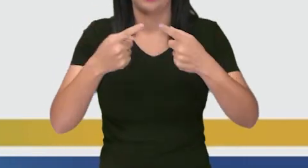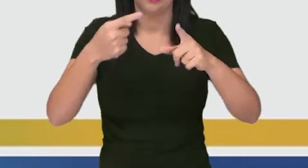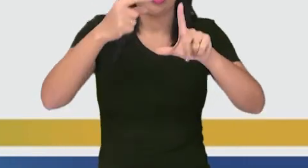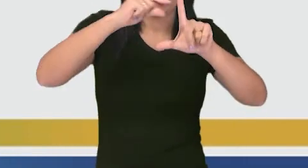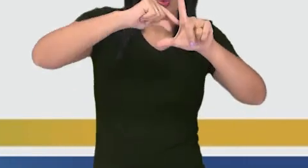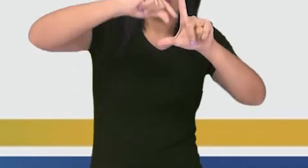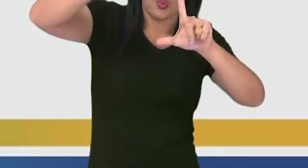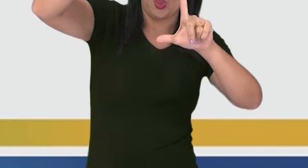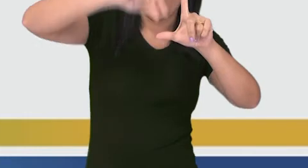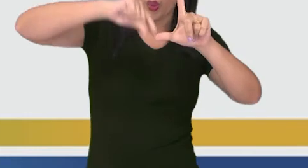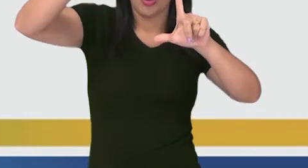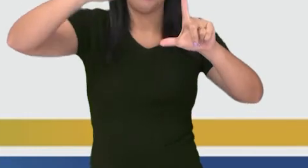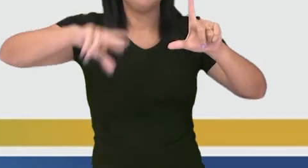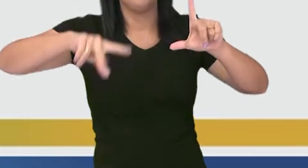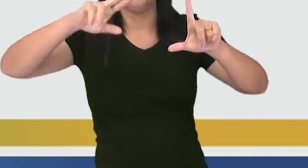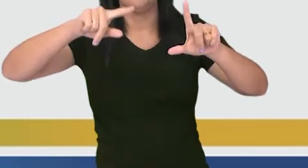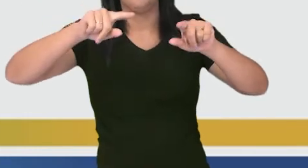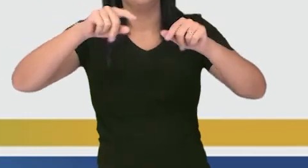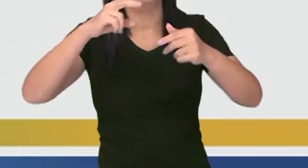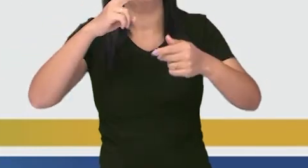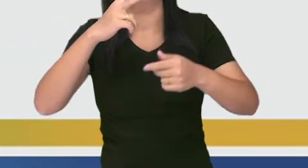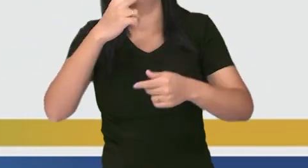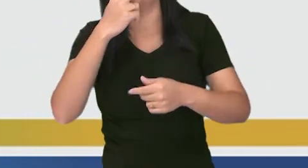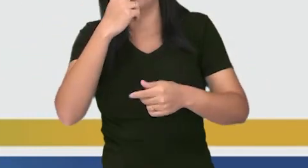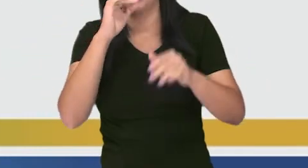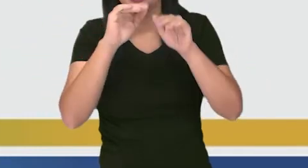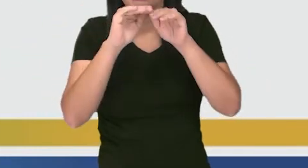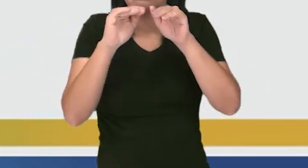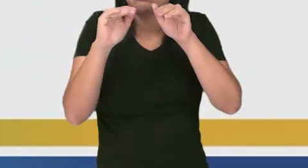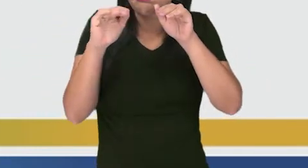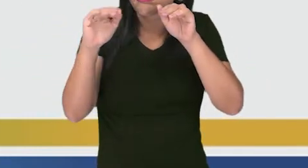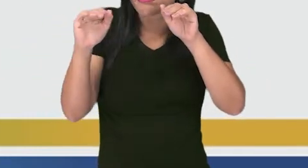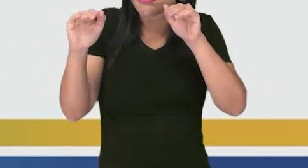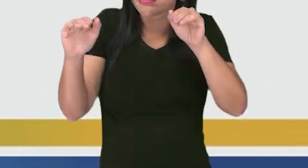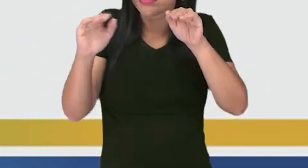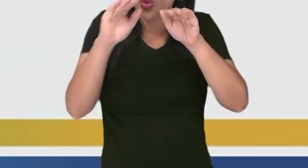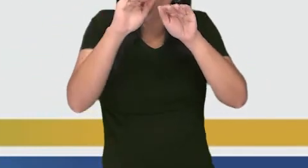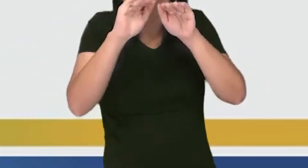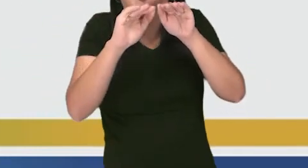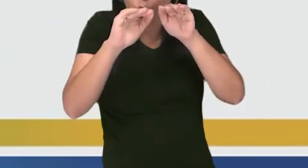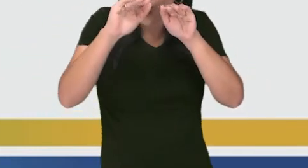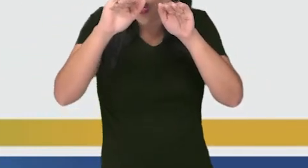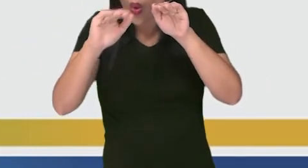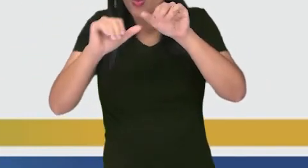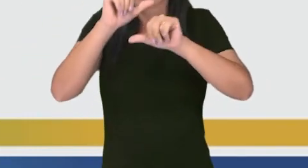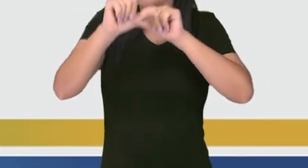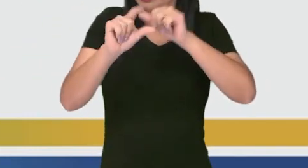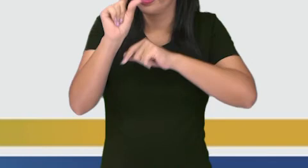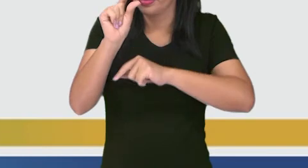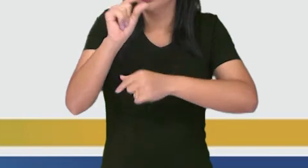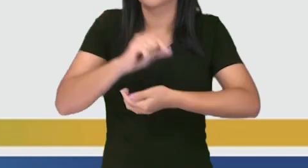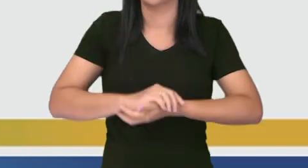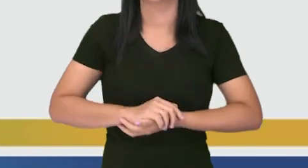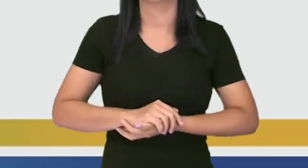não são muito baixo eles são bem aparentes um quase o mesmo tamanho do outro